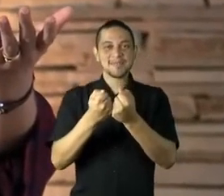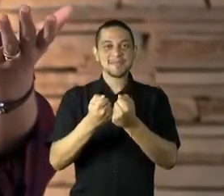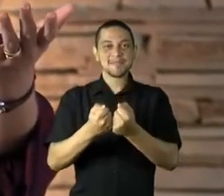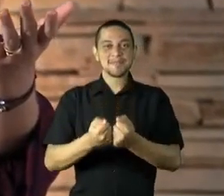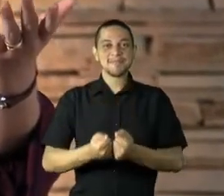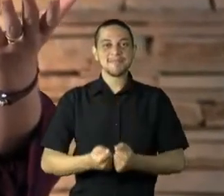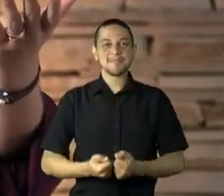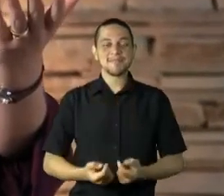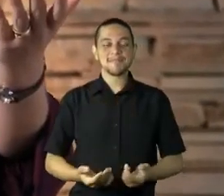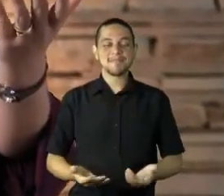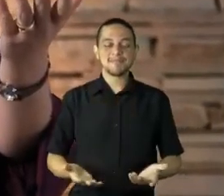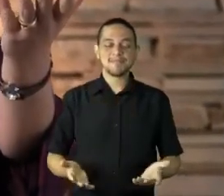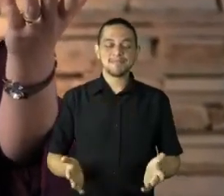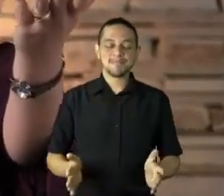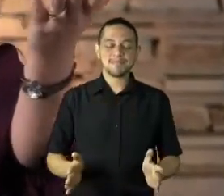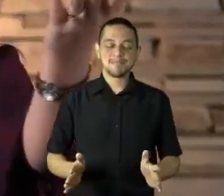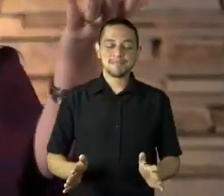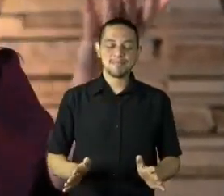E